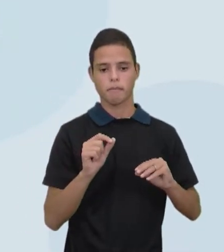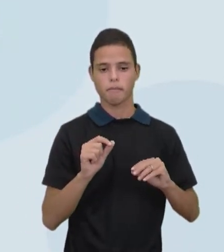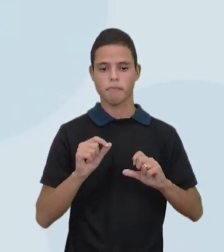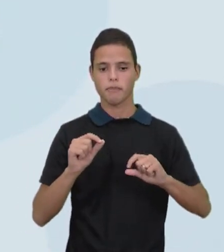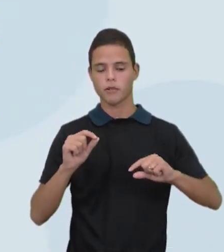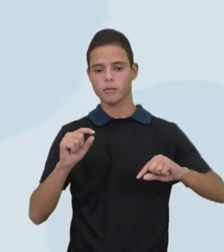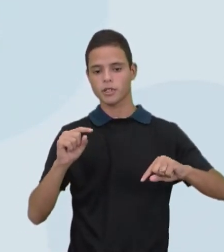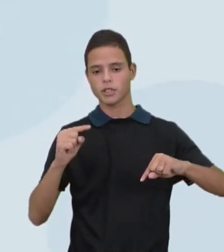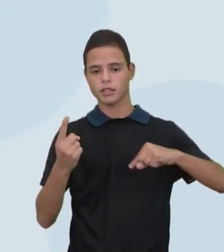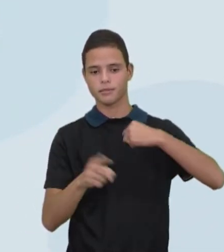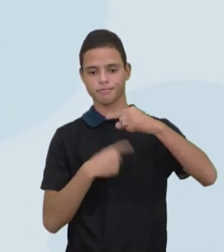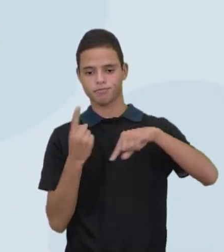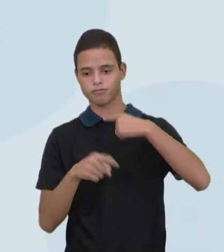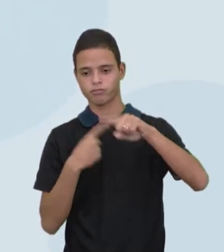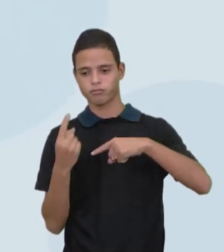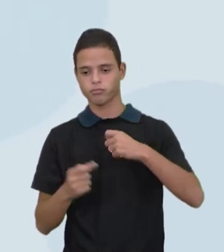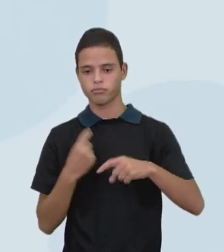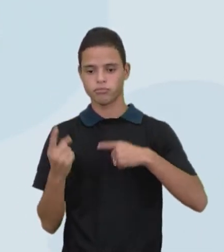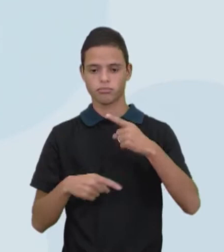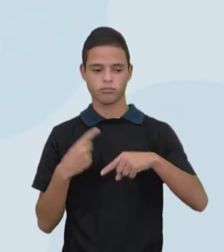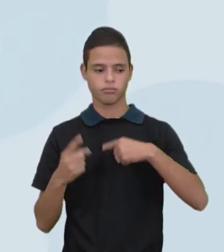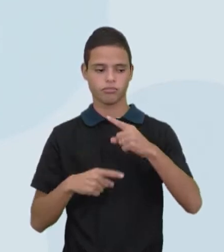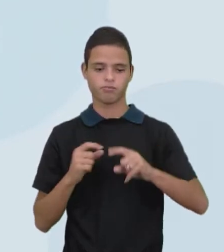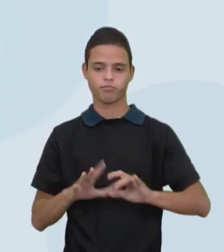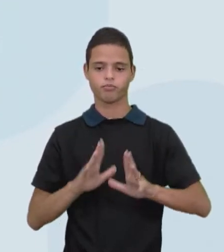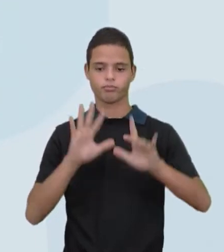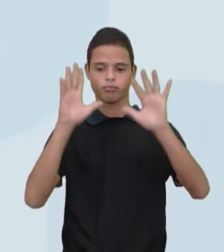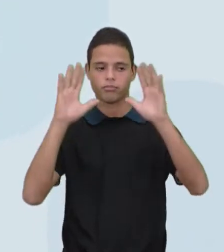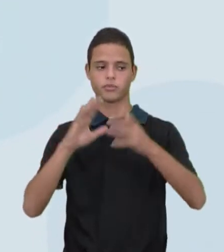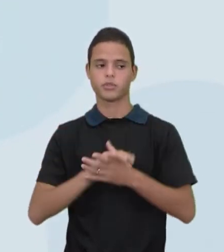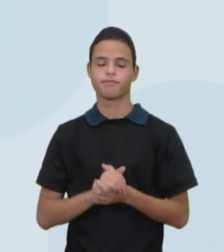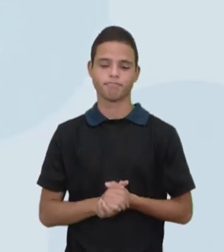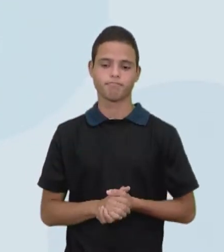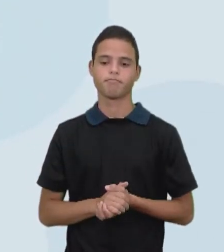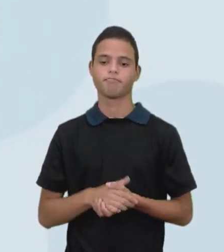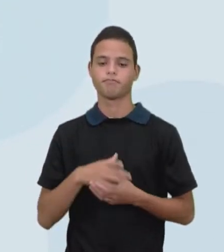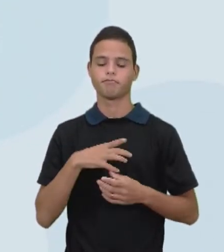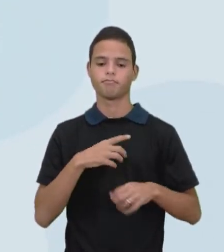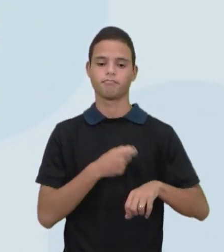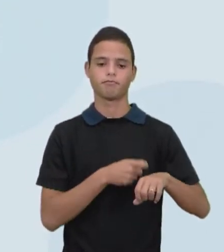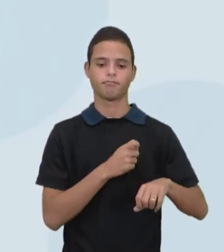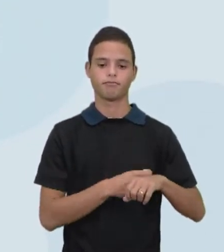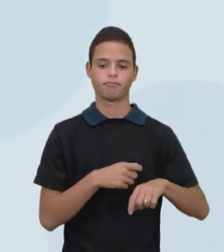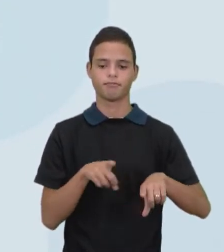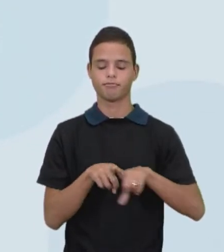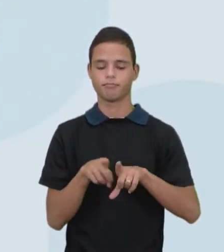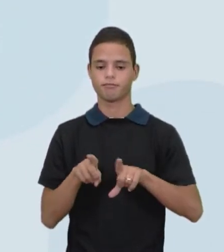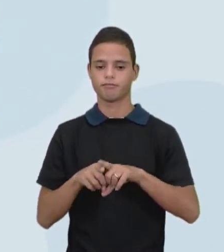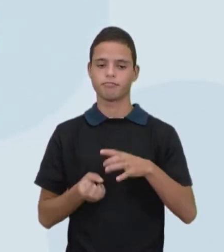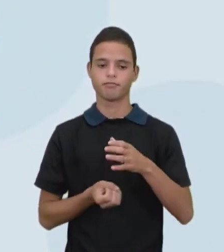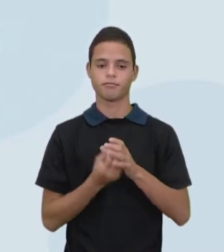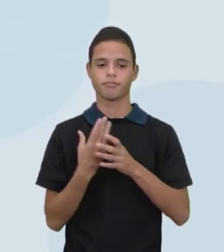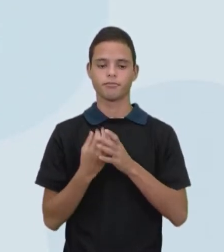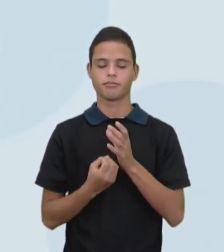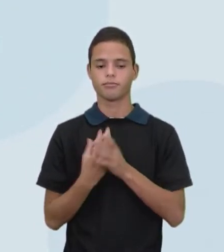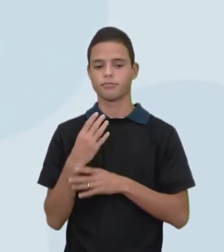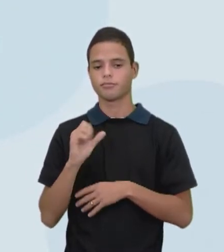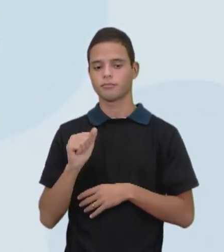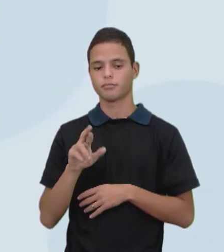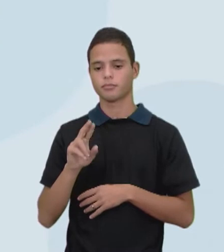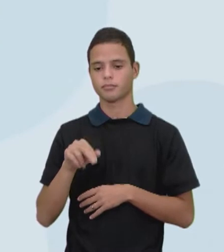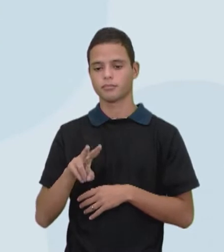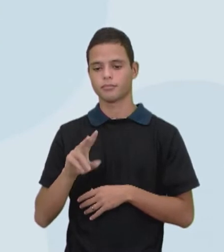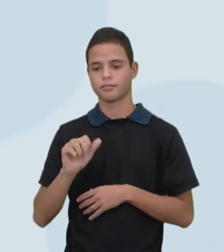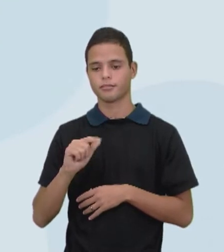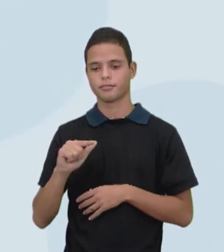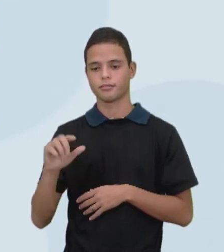gases líquidos, que são os óleos vegetais, né? E também os sólidos, que é a produção do carvão vegetal. E o outro